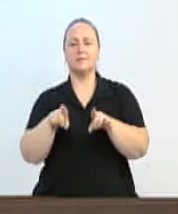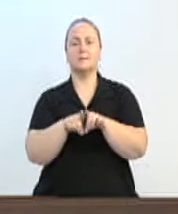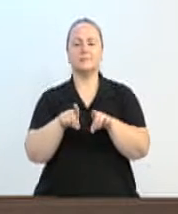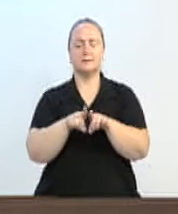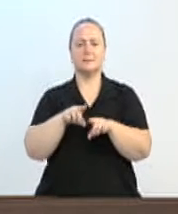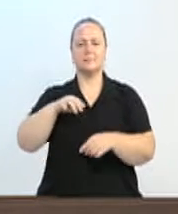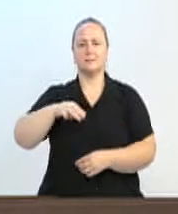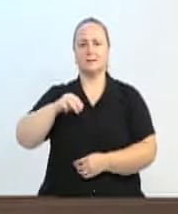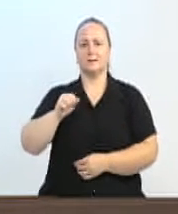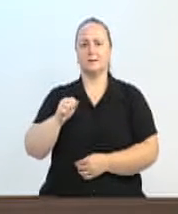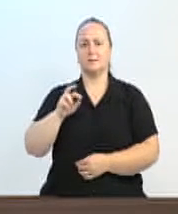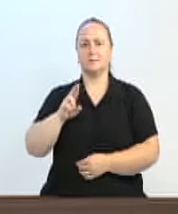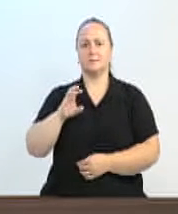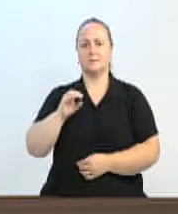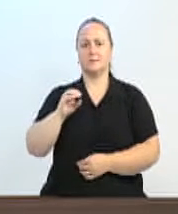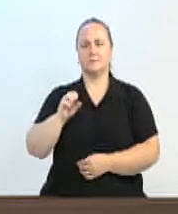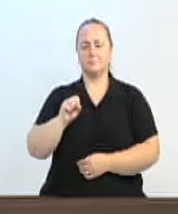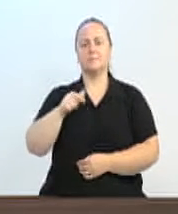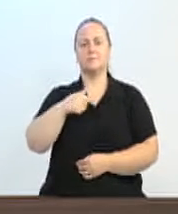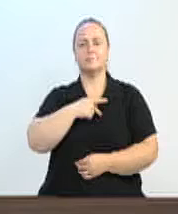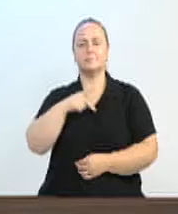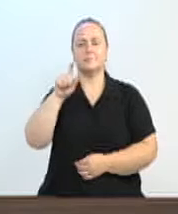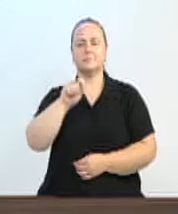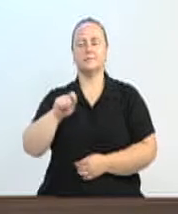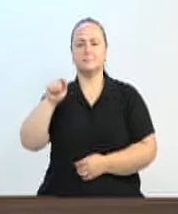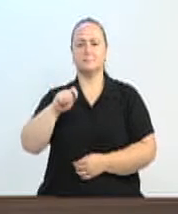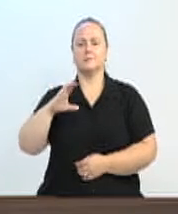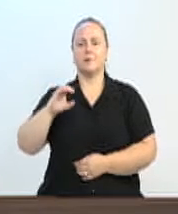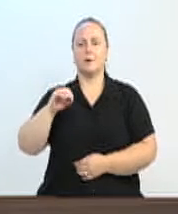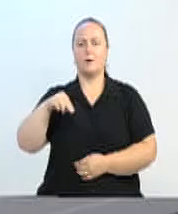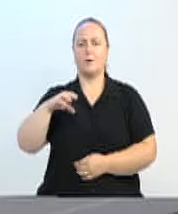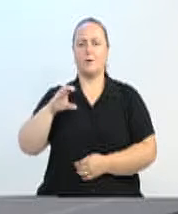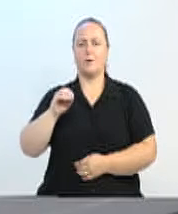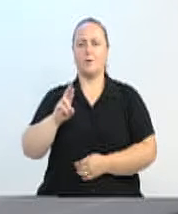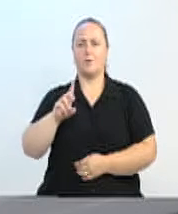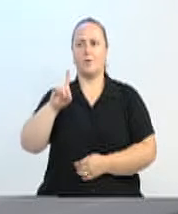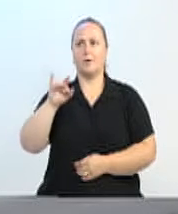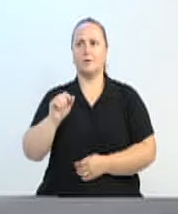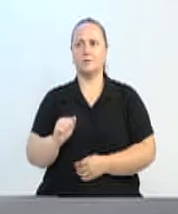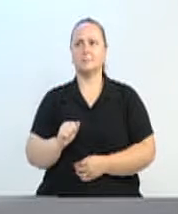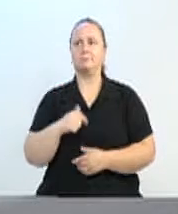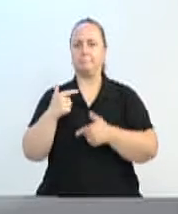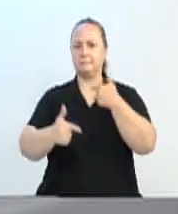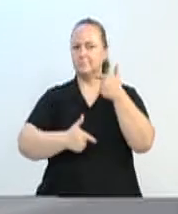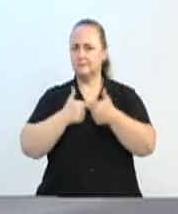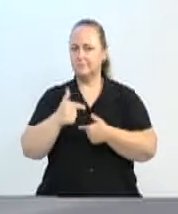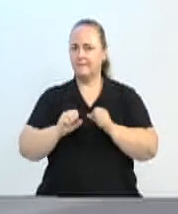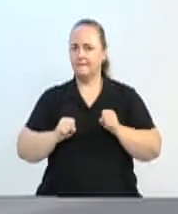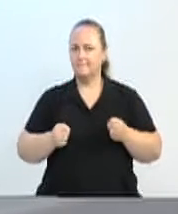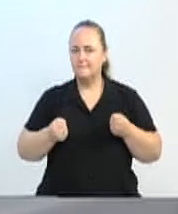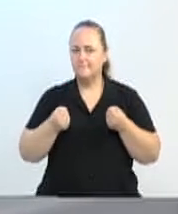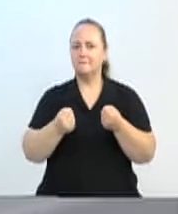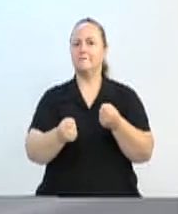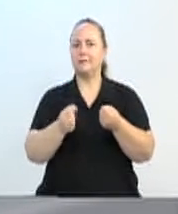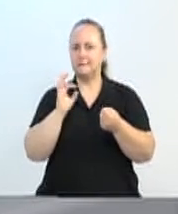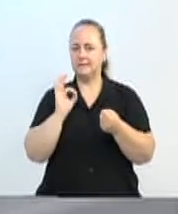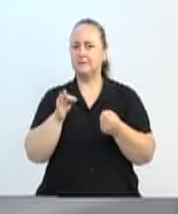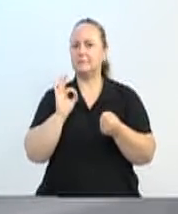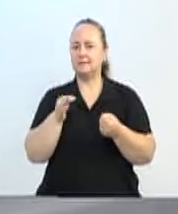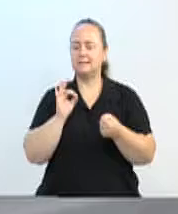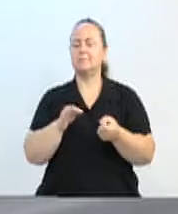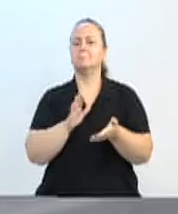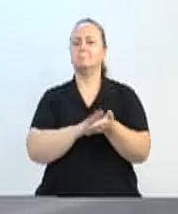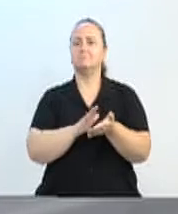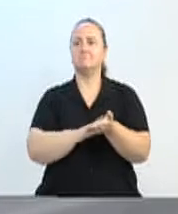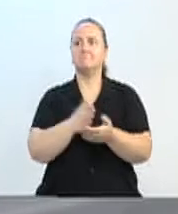de moradores do Concórdia que foi um ele tanto tivemos um ano de intensa um intenso trabalho e eu